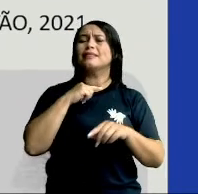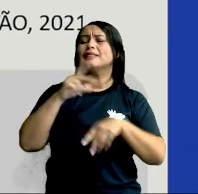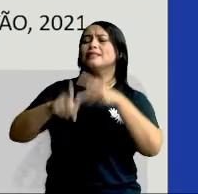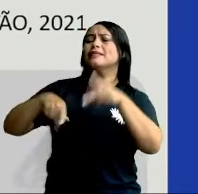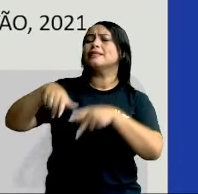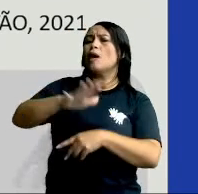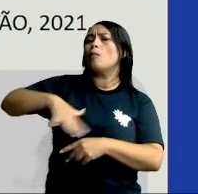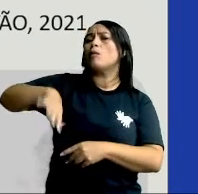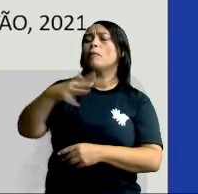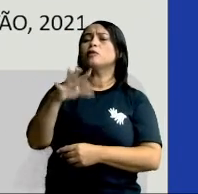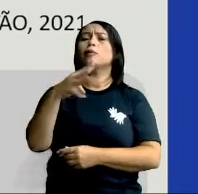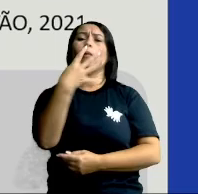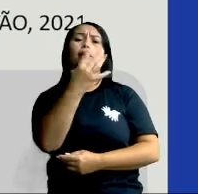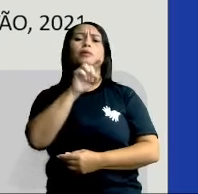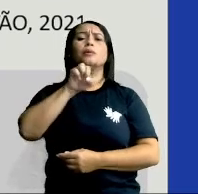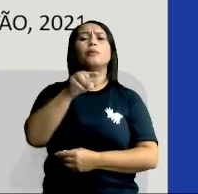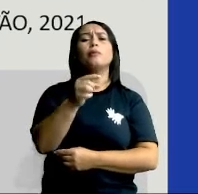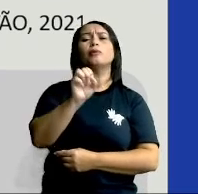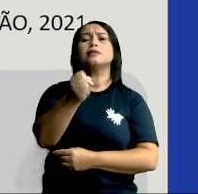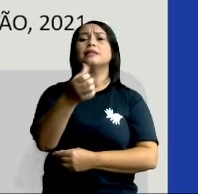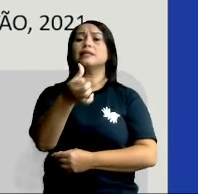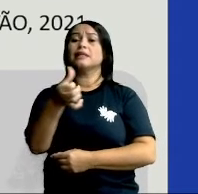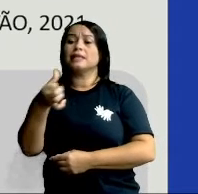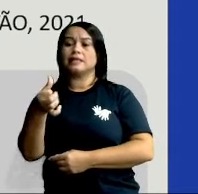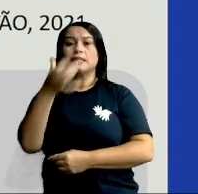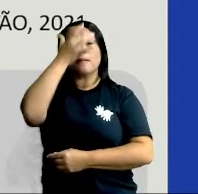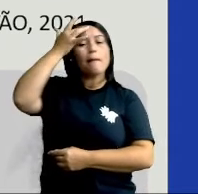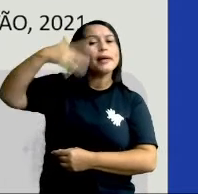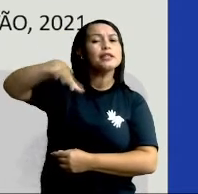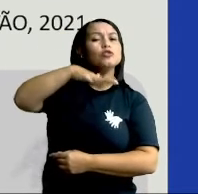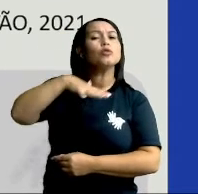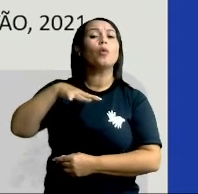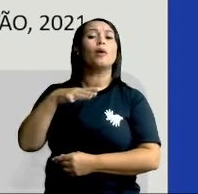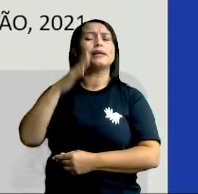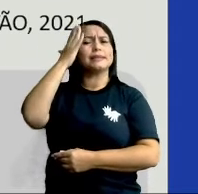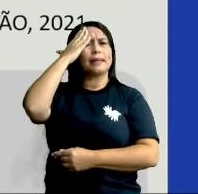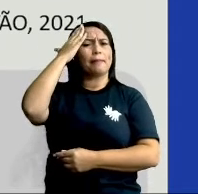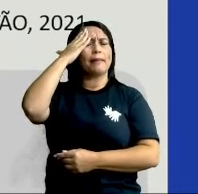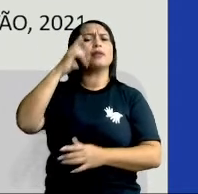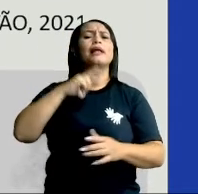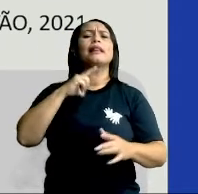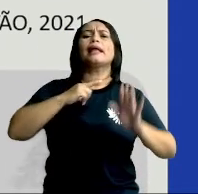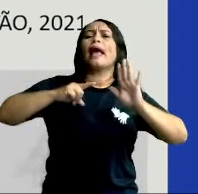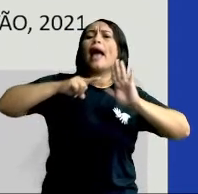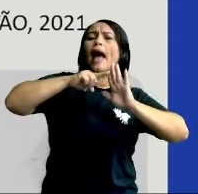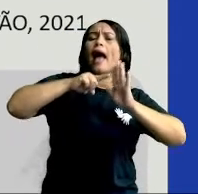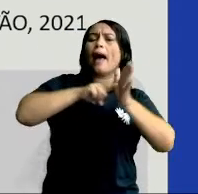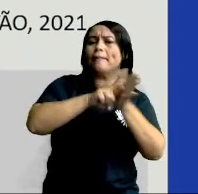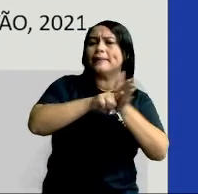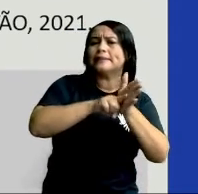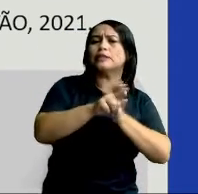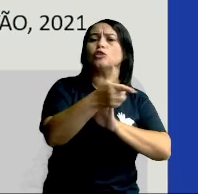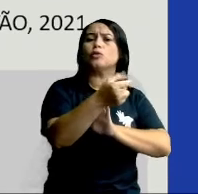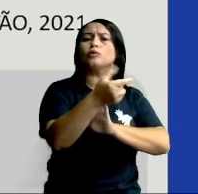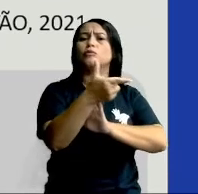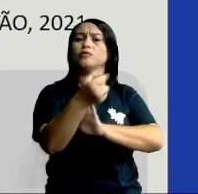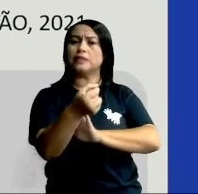de 4.866 habitantes. Sabendo que os dados do IBGE de